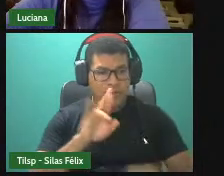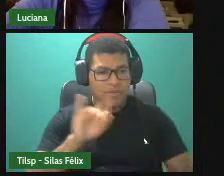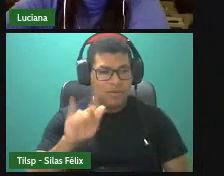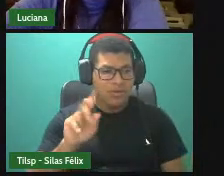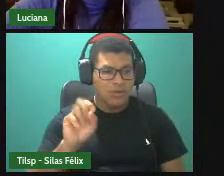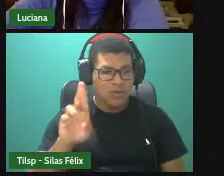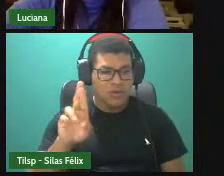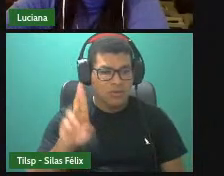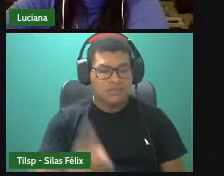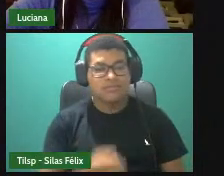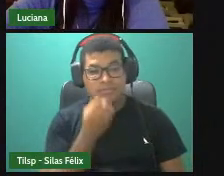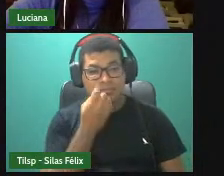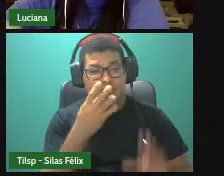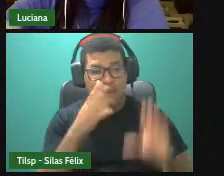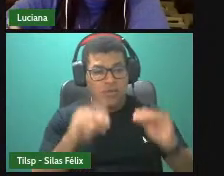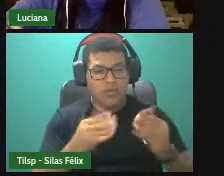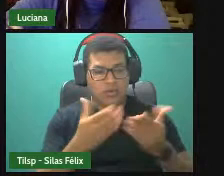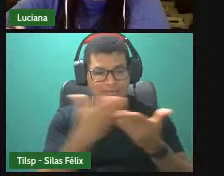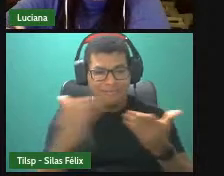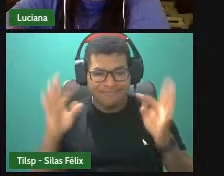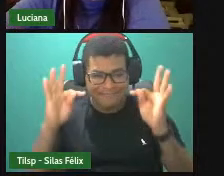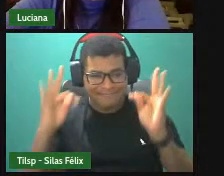Igor. Boa noite, pessoal.